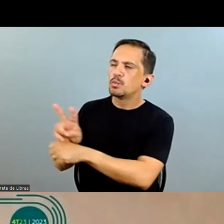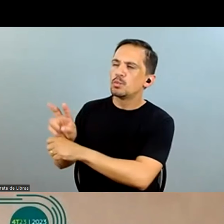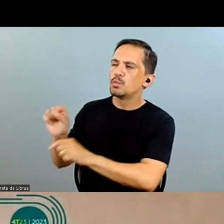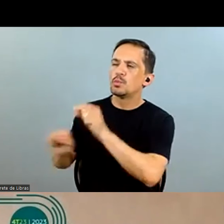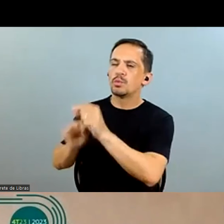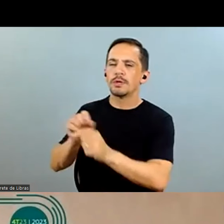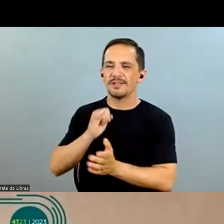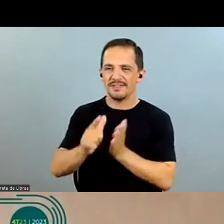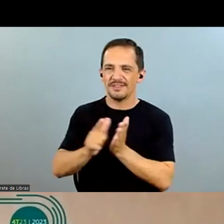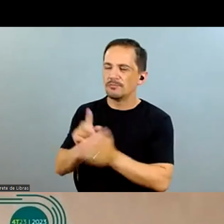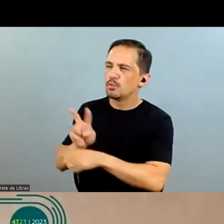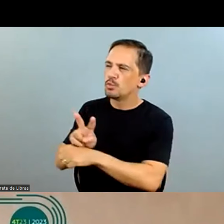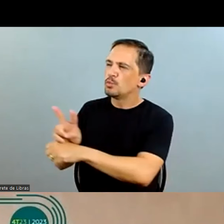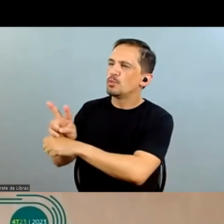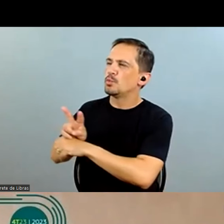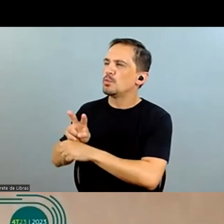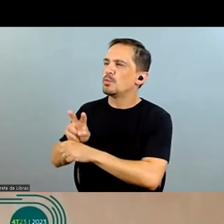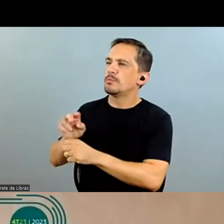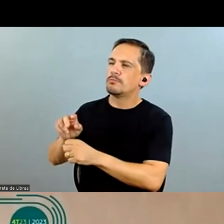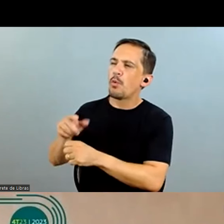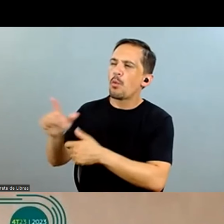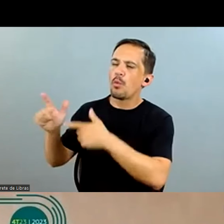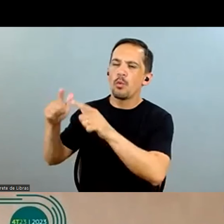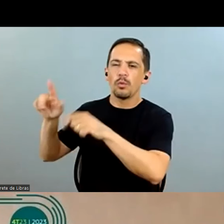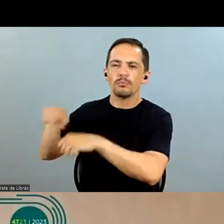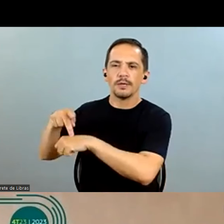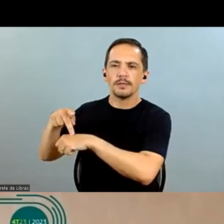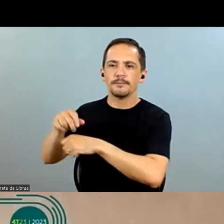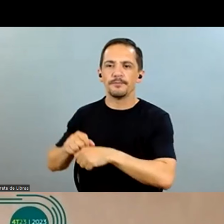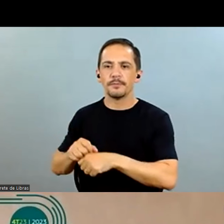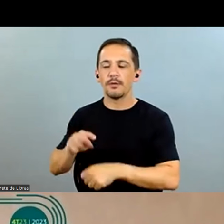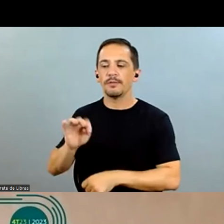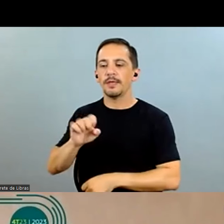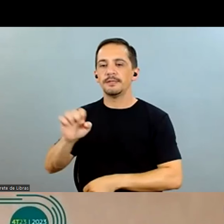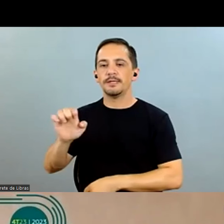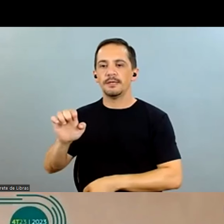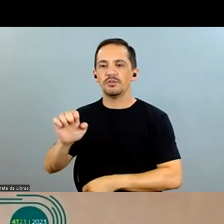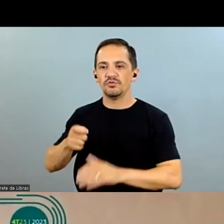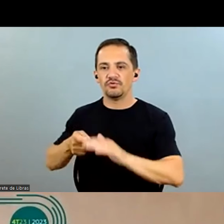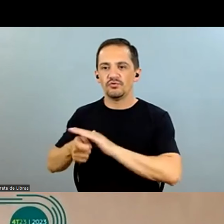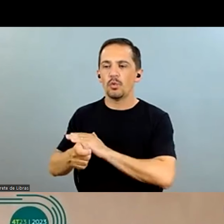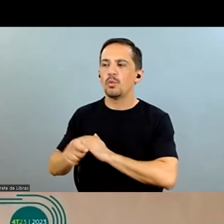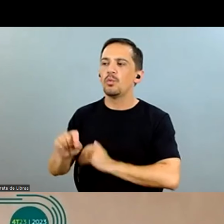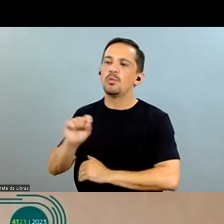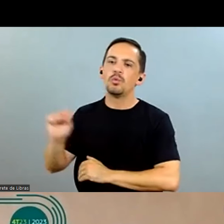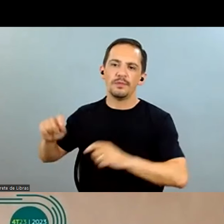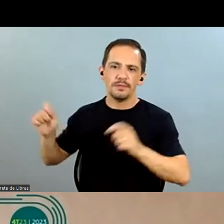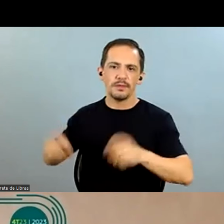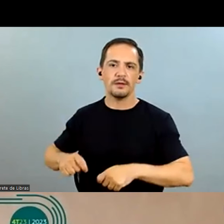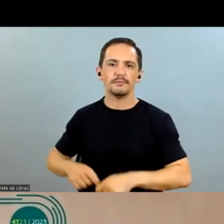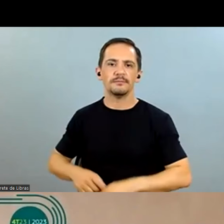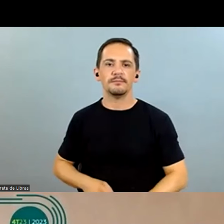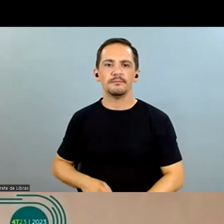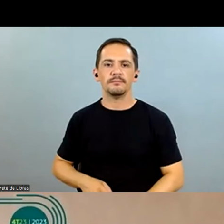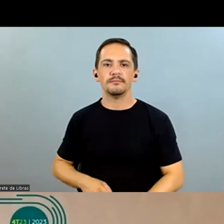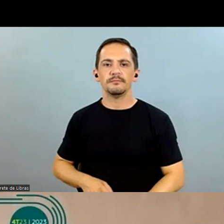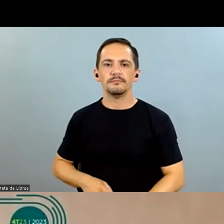termos Gerais o que poderemos ter de atualização na tese de investimento da Irani acho que a tese de investimento ela